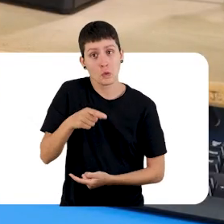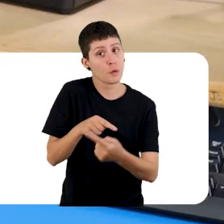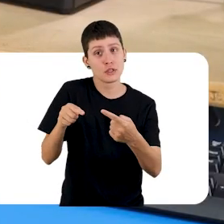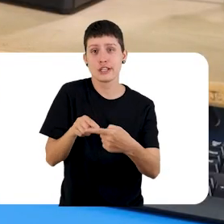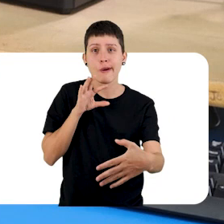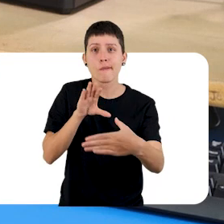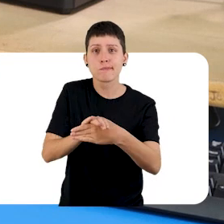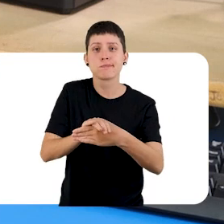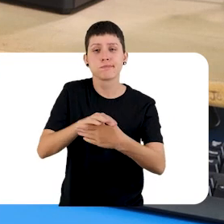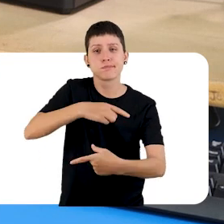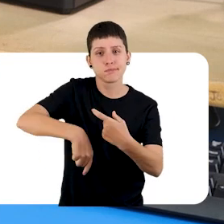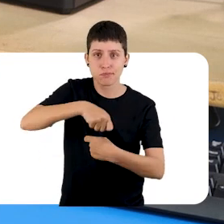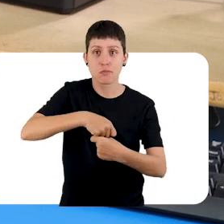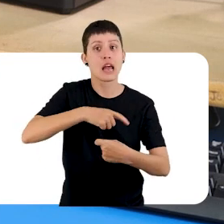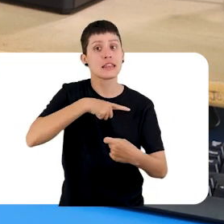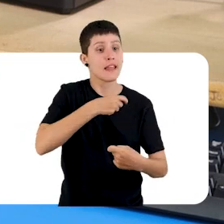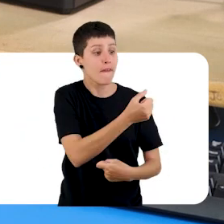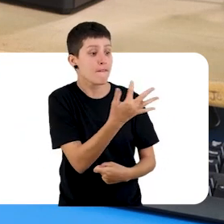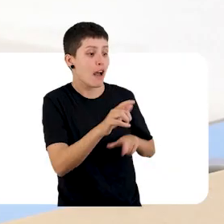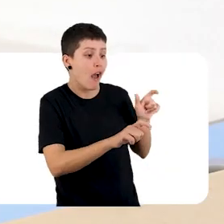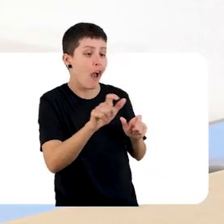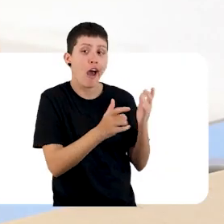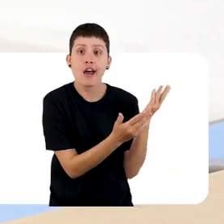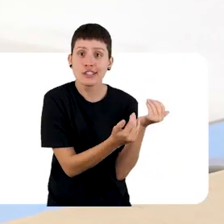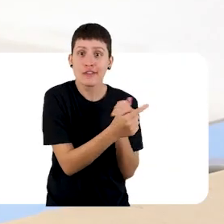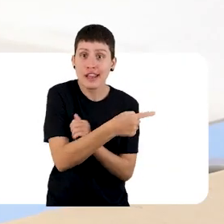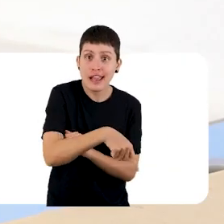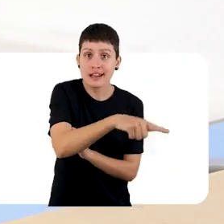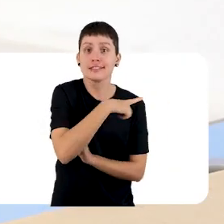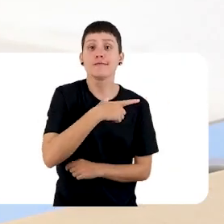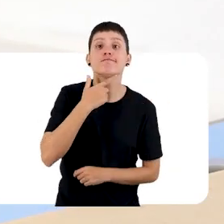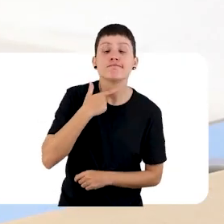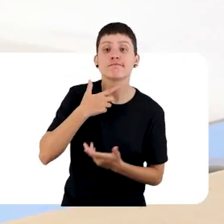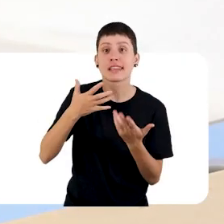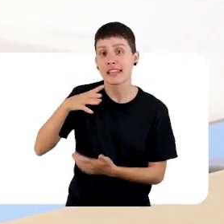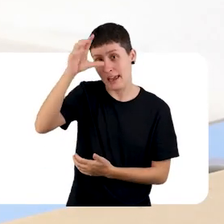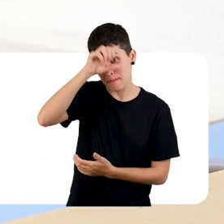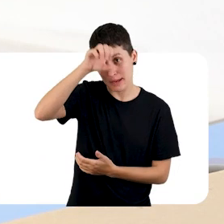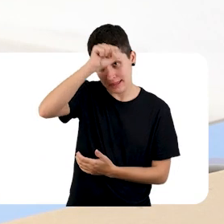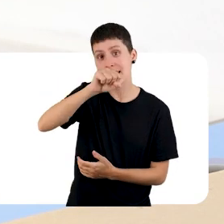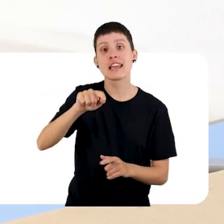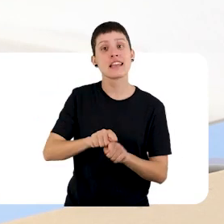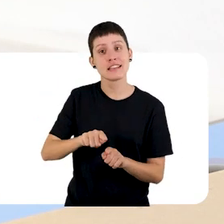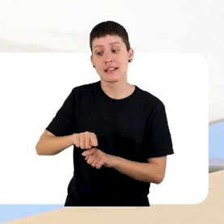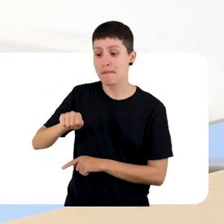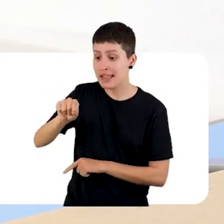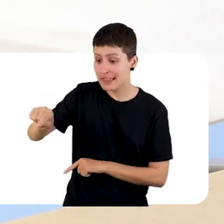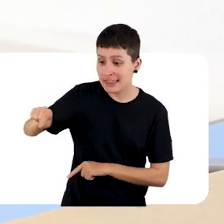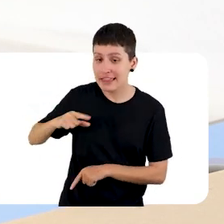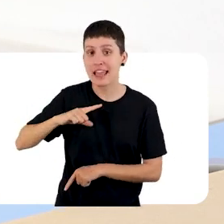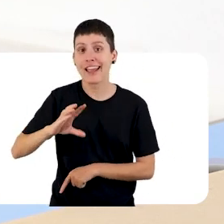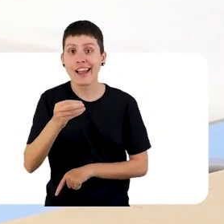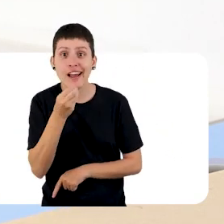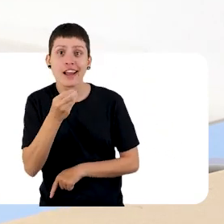de jovens que tem o desejo de aprender e um monte de oportunidades na outra ponta,